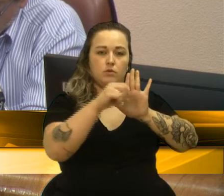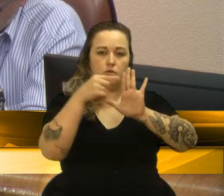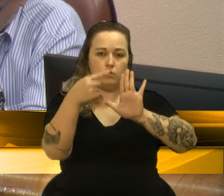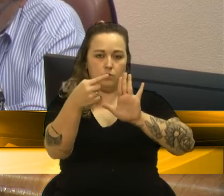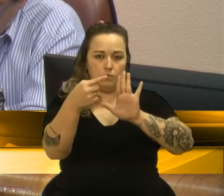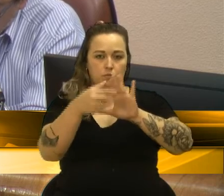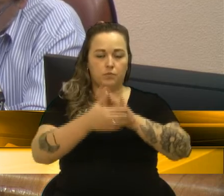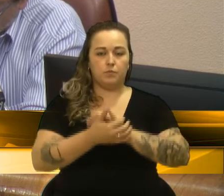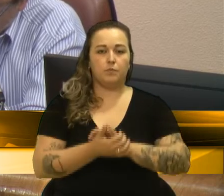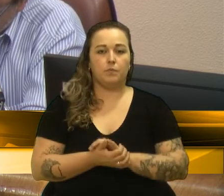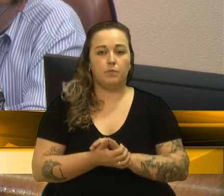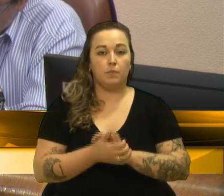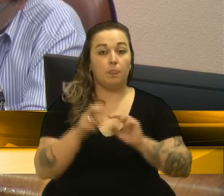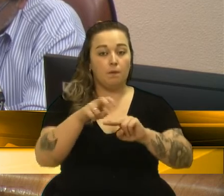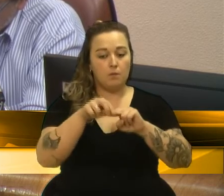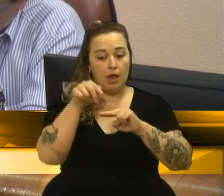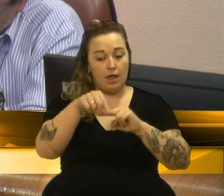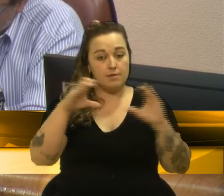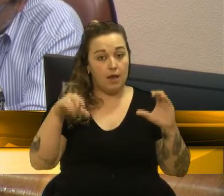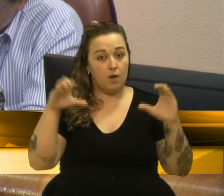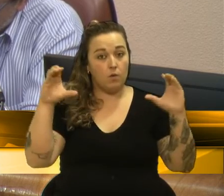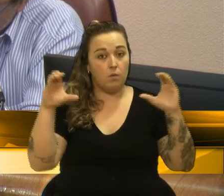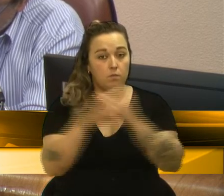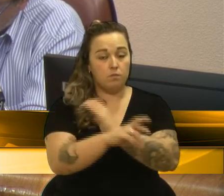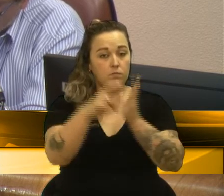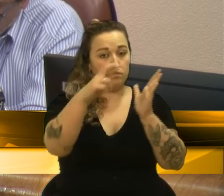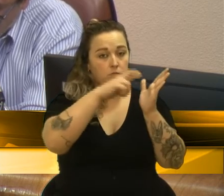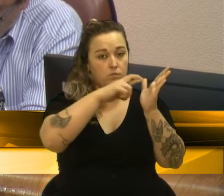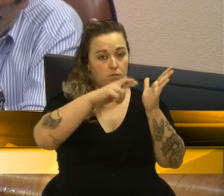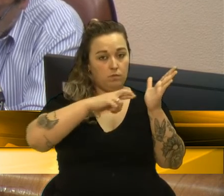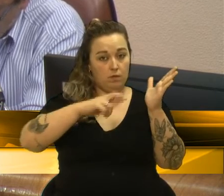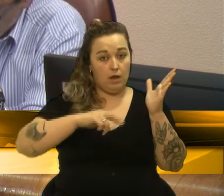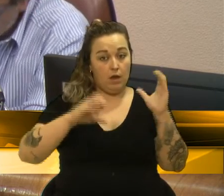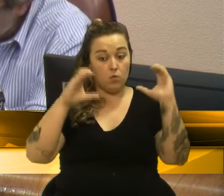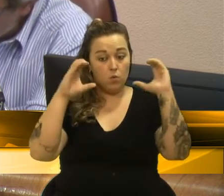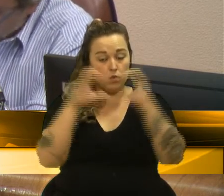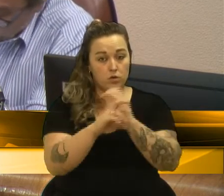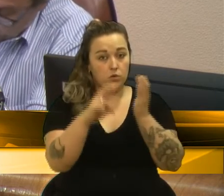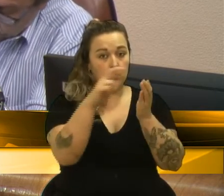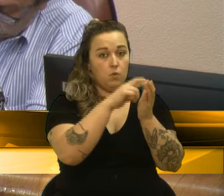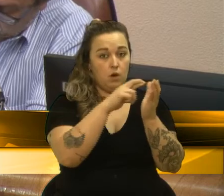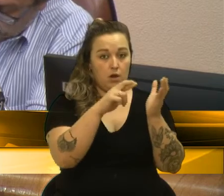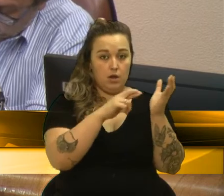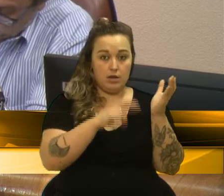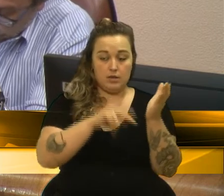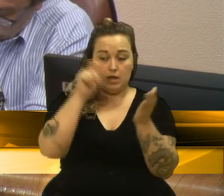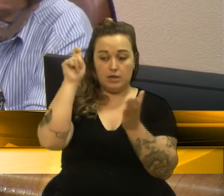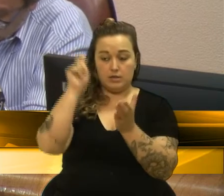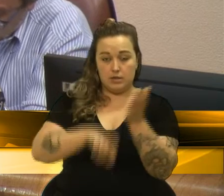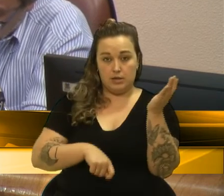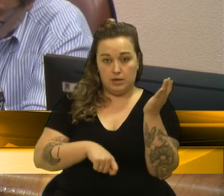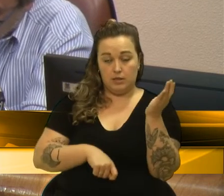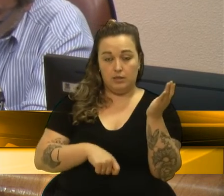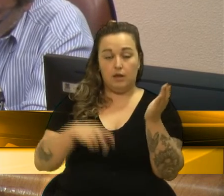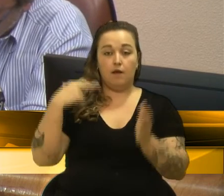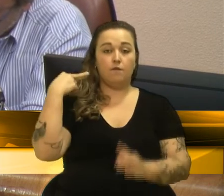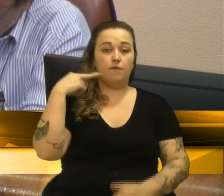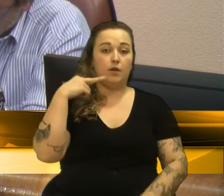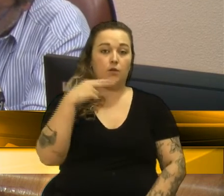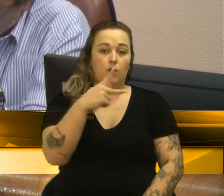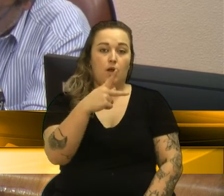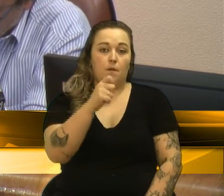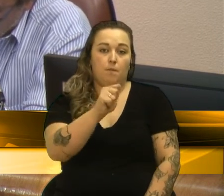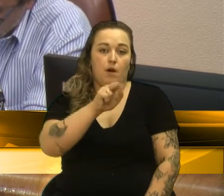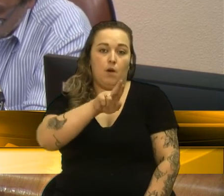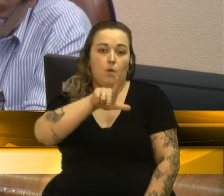201/1967. Esta é a conclusão da relatoria, comissão processante ao parecer. Assina este parecer a vereadora Paula Cristina